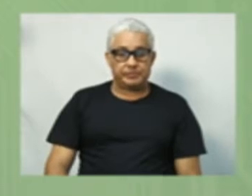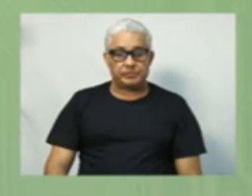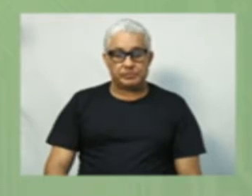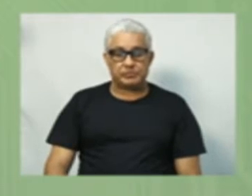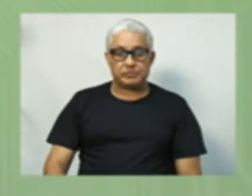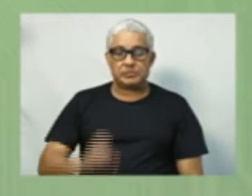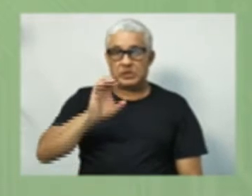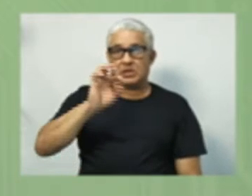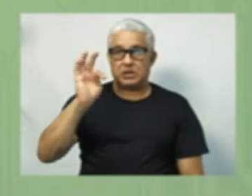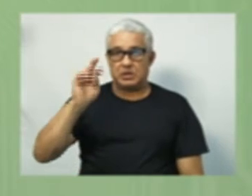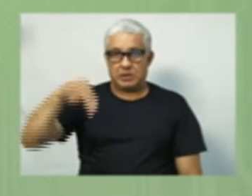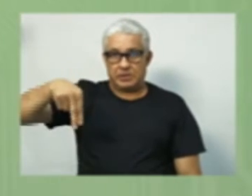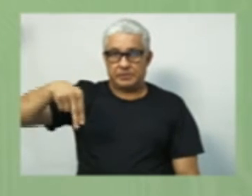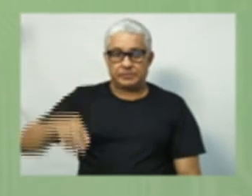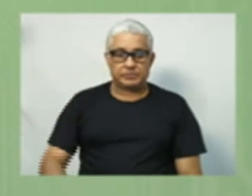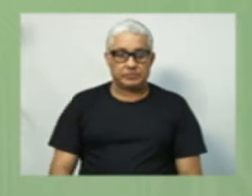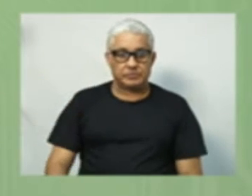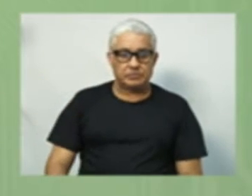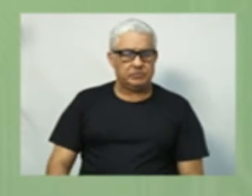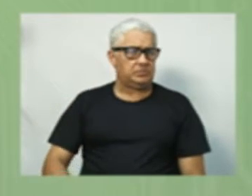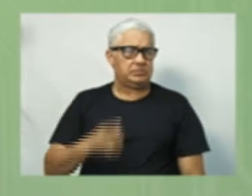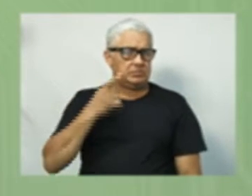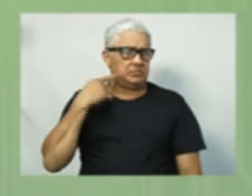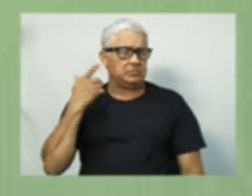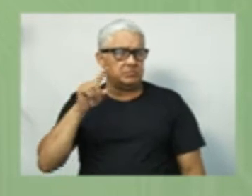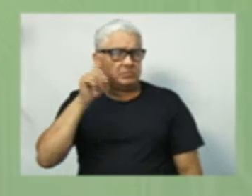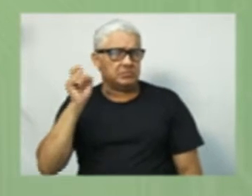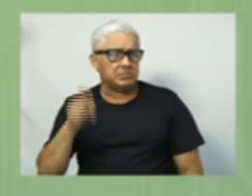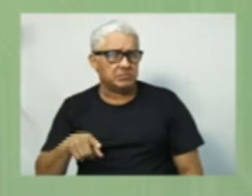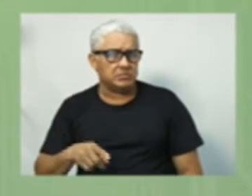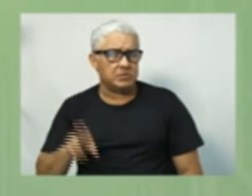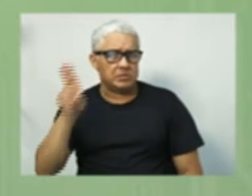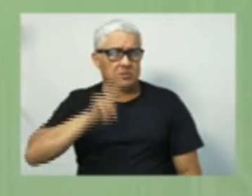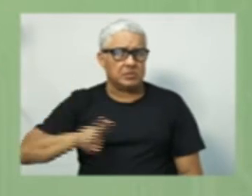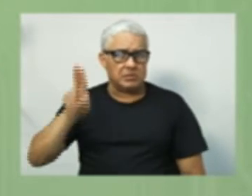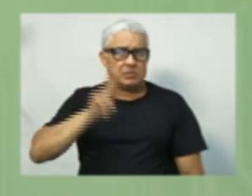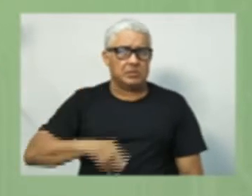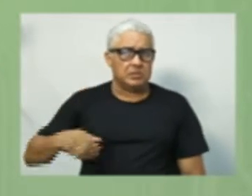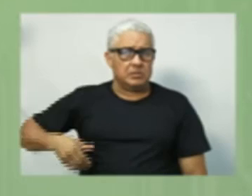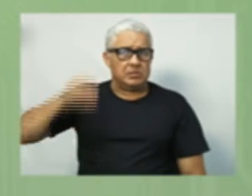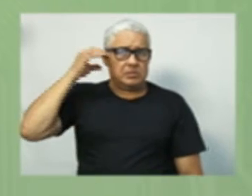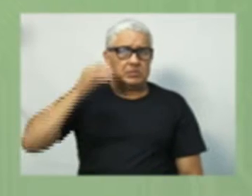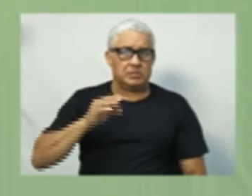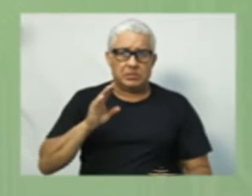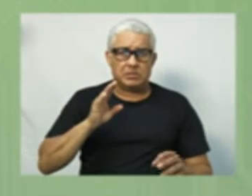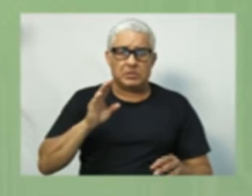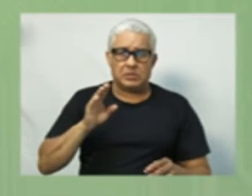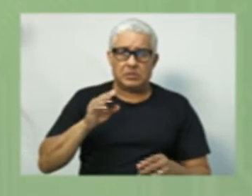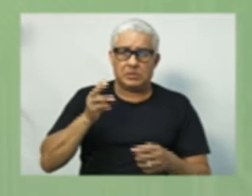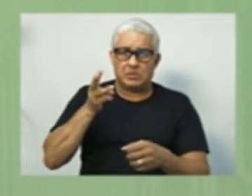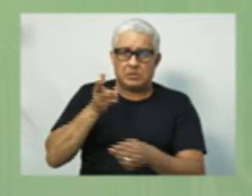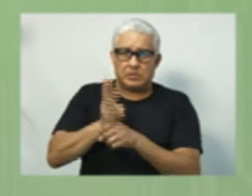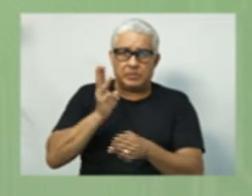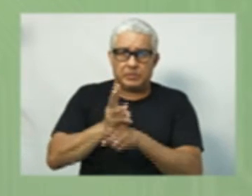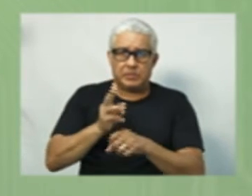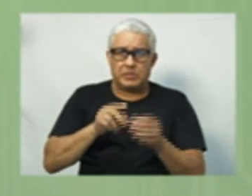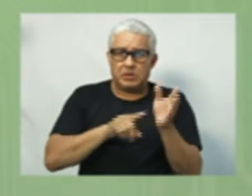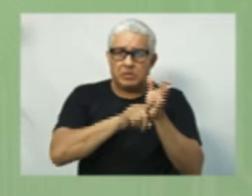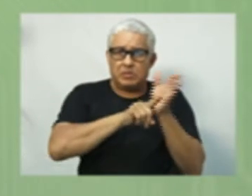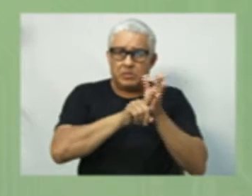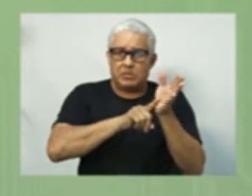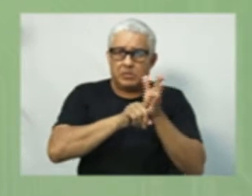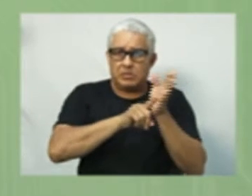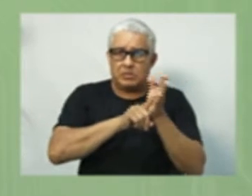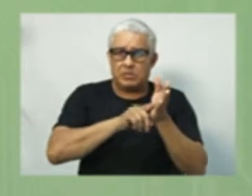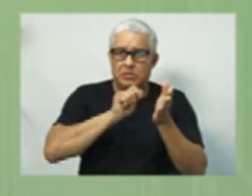Será que alguém usou seu celularzinho aí que está usando para o WhatsApp? Será que alguém usou para procurar lá o artigo 19 na Constituição,